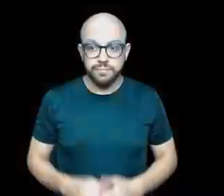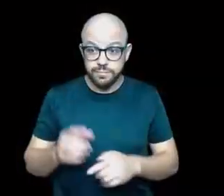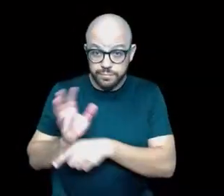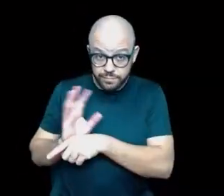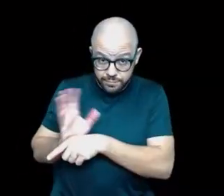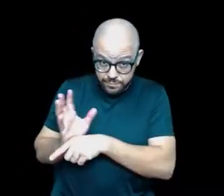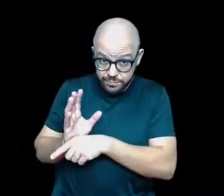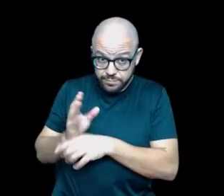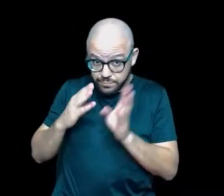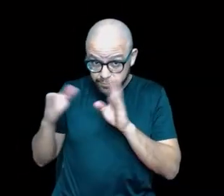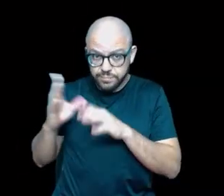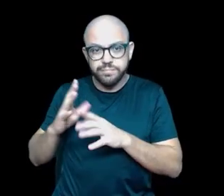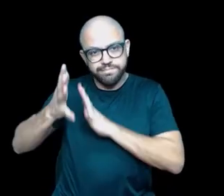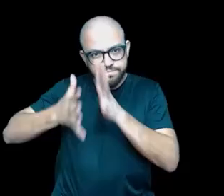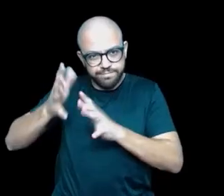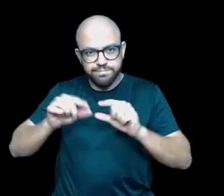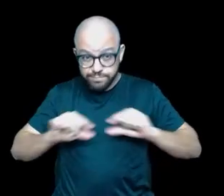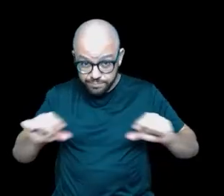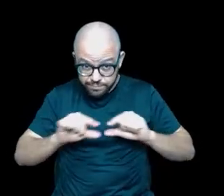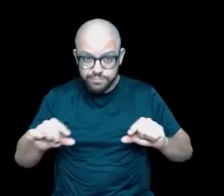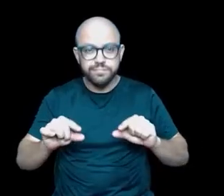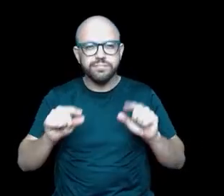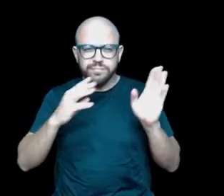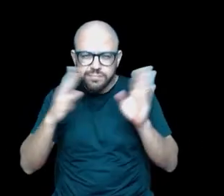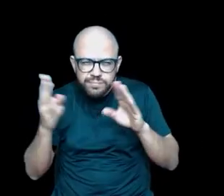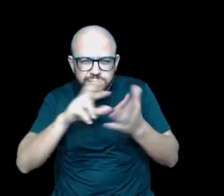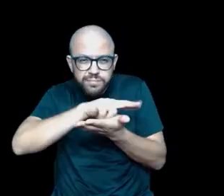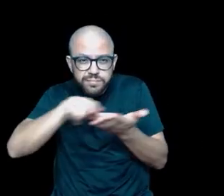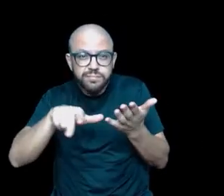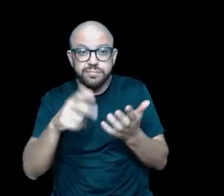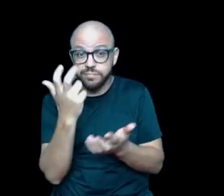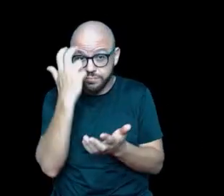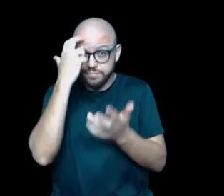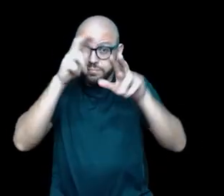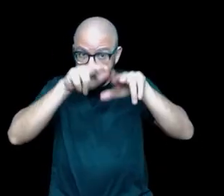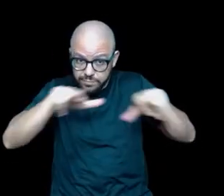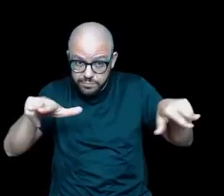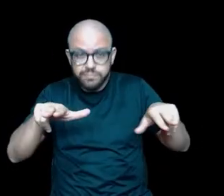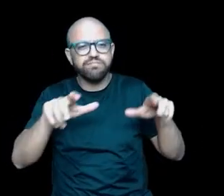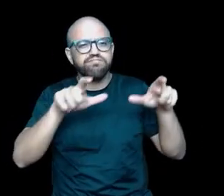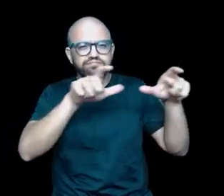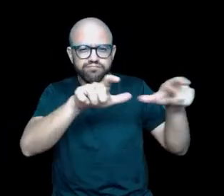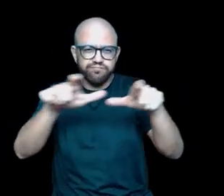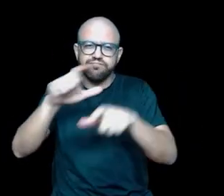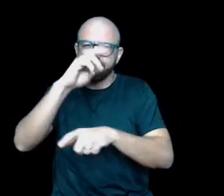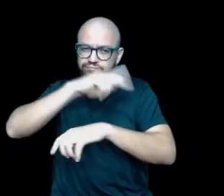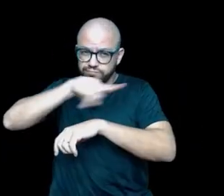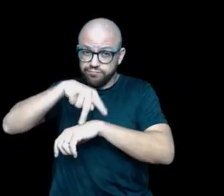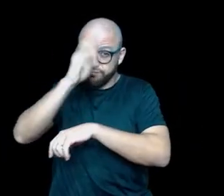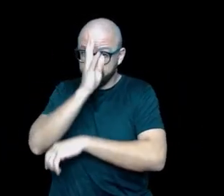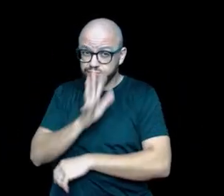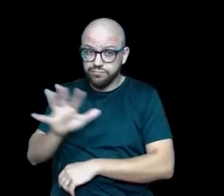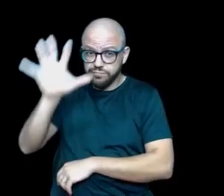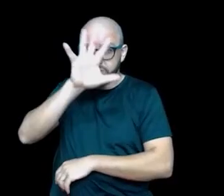O vídeo a seguir possui recursos de legenda e libras. Apresenta cenas dinâmicas que registram diversas manifestações culturais de todas